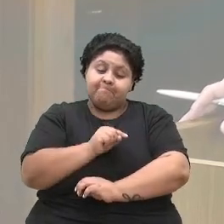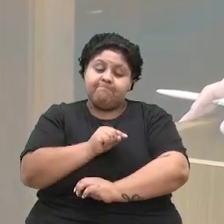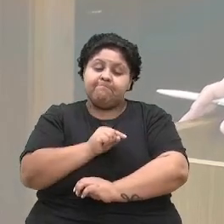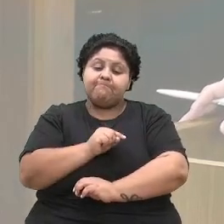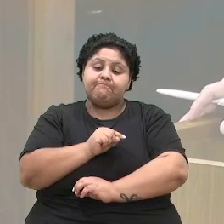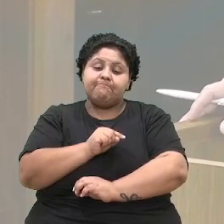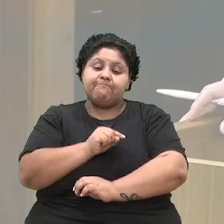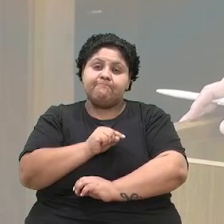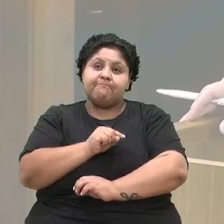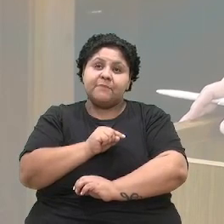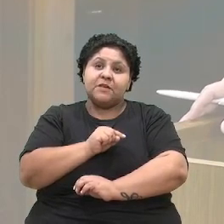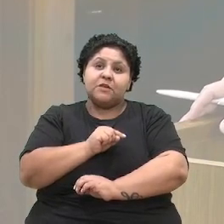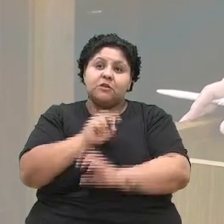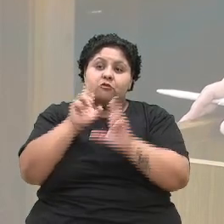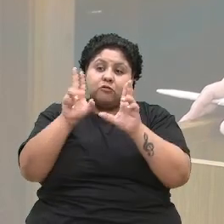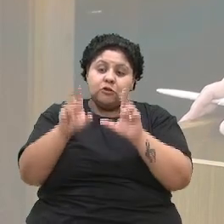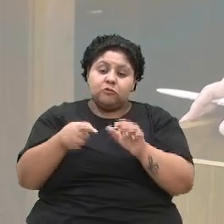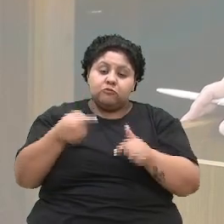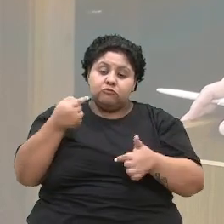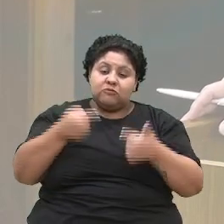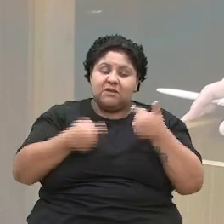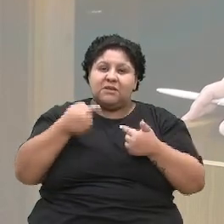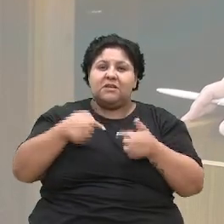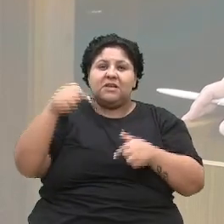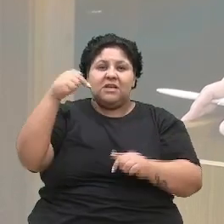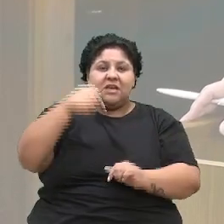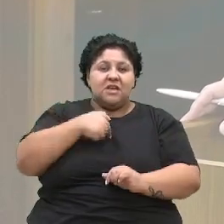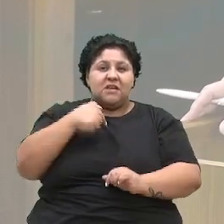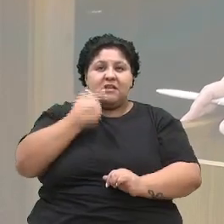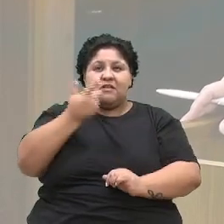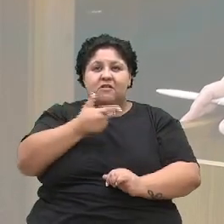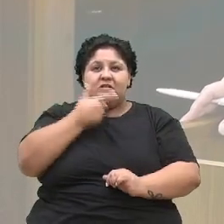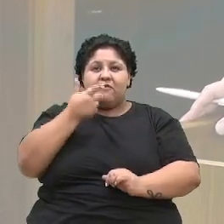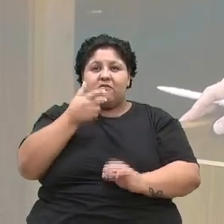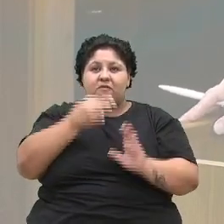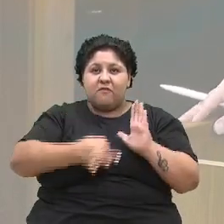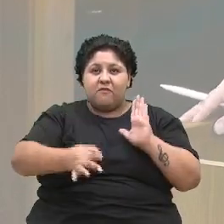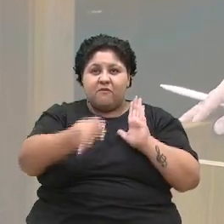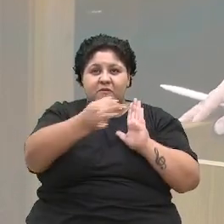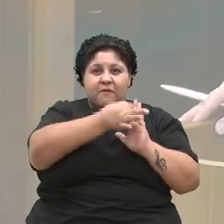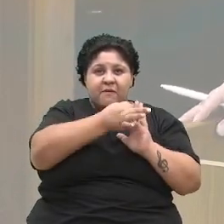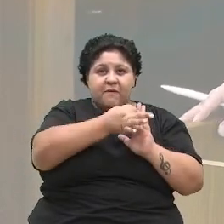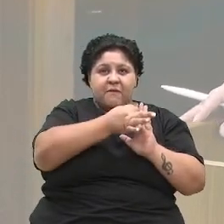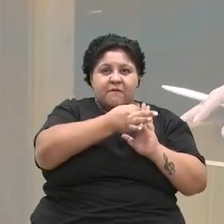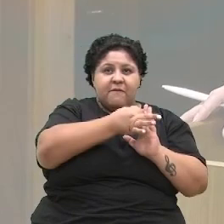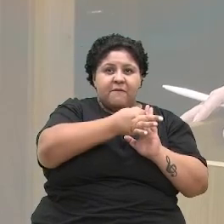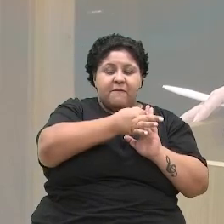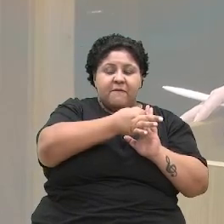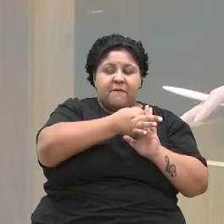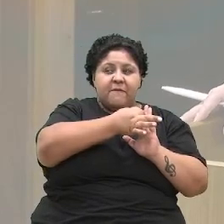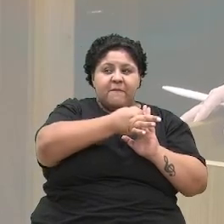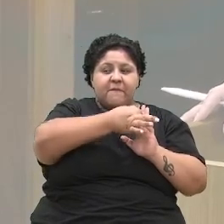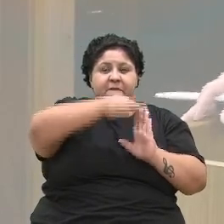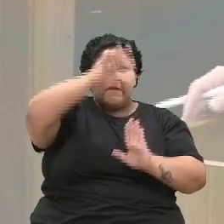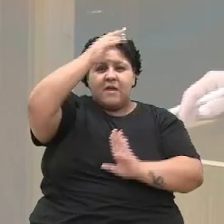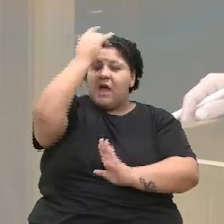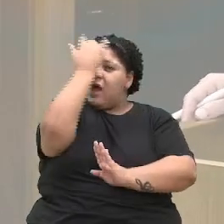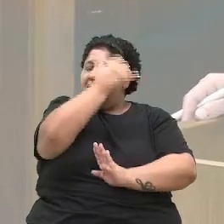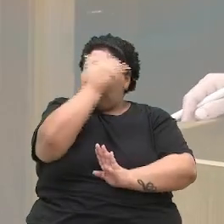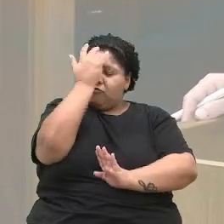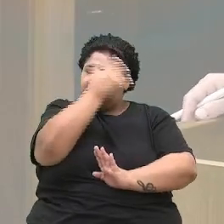questão debatida e eu coloquei a minha posição ao prefeito Adiló de uma forma humilde e respeitosa,